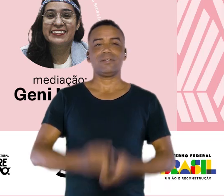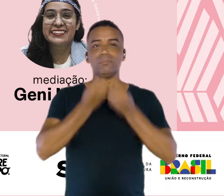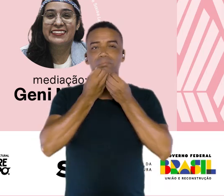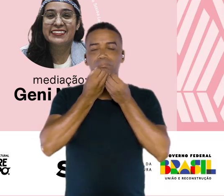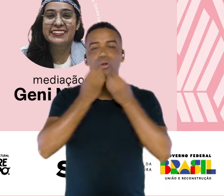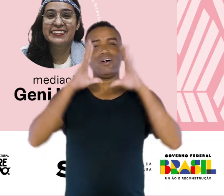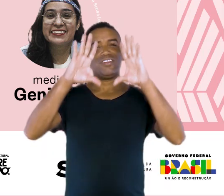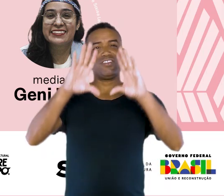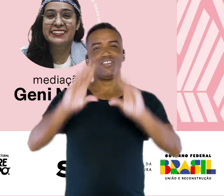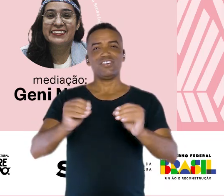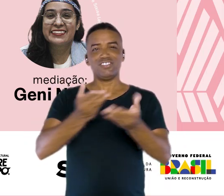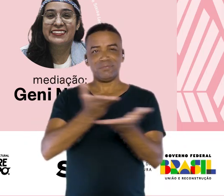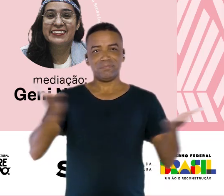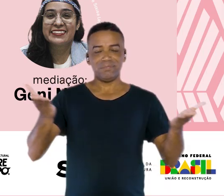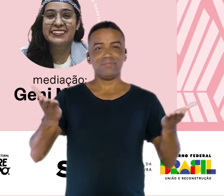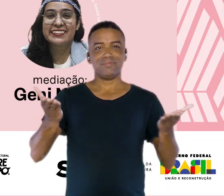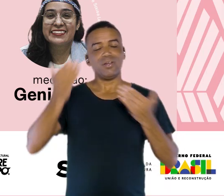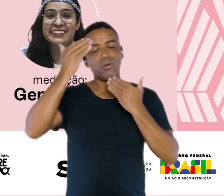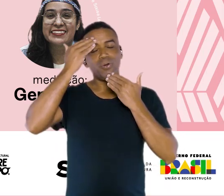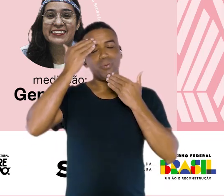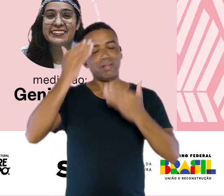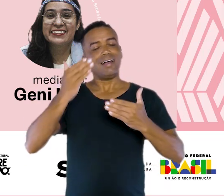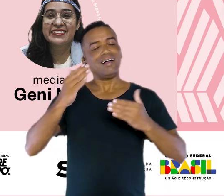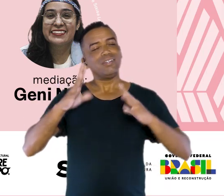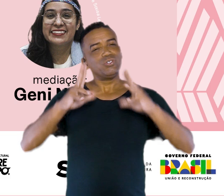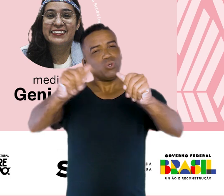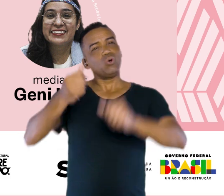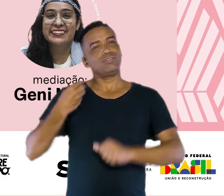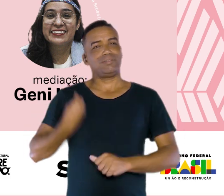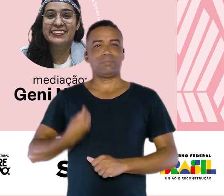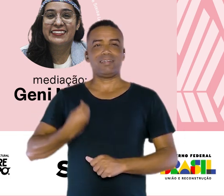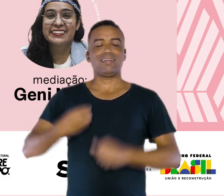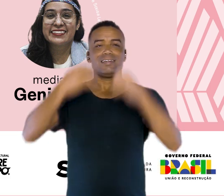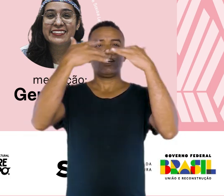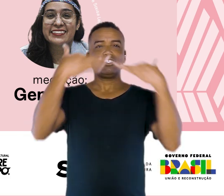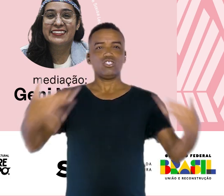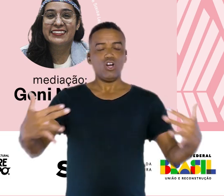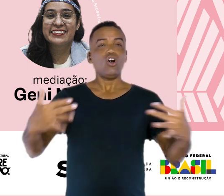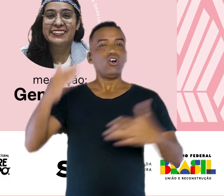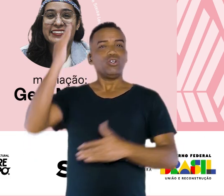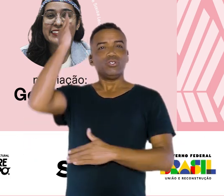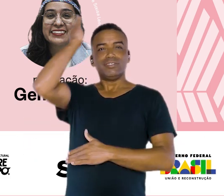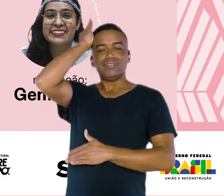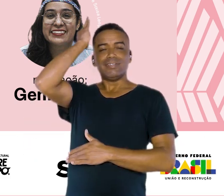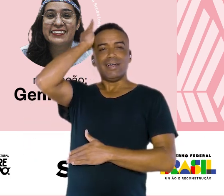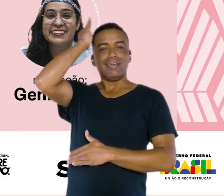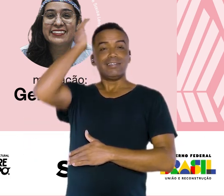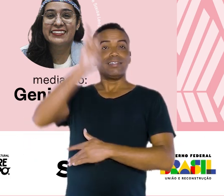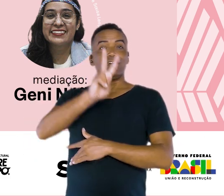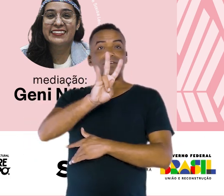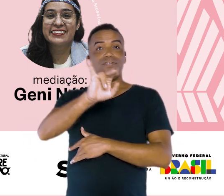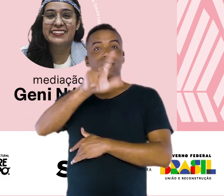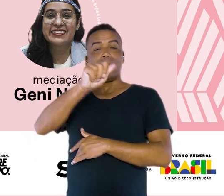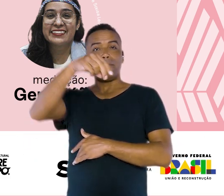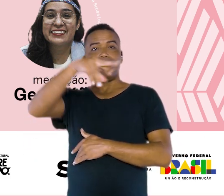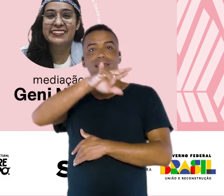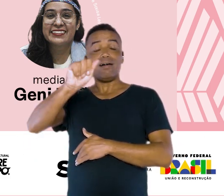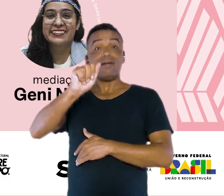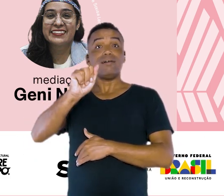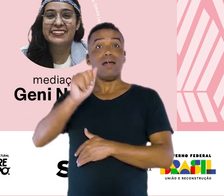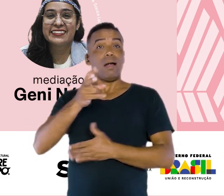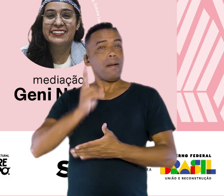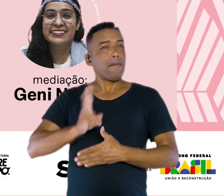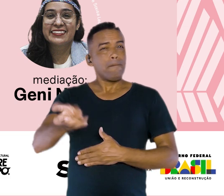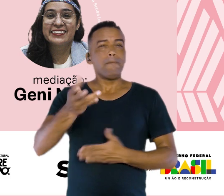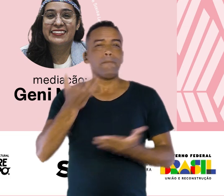Vamos lá, boa noite. Obrigada pela presença hoje no auditório do Sesc Vila Mariana para esta edição do Sempre